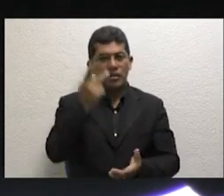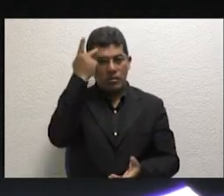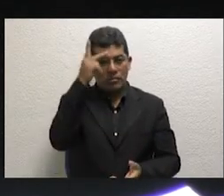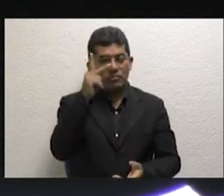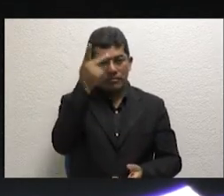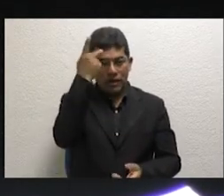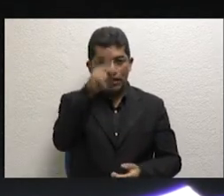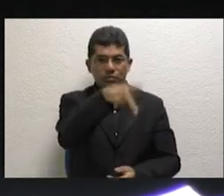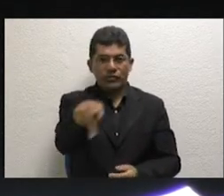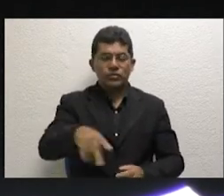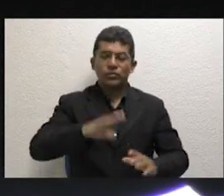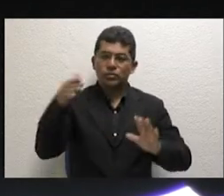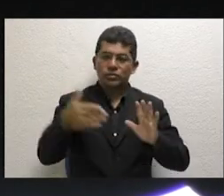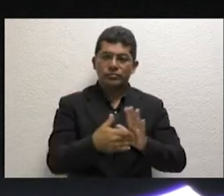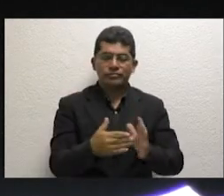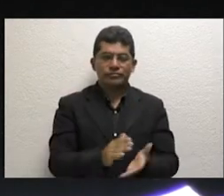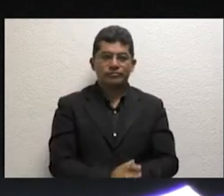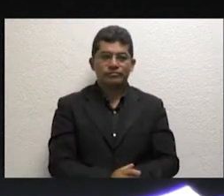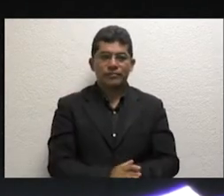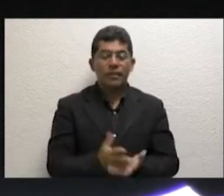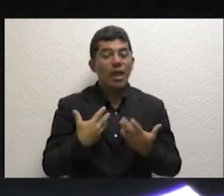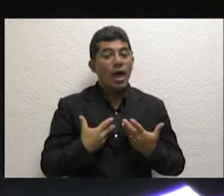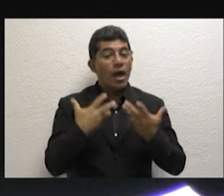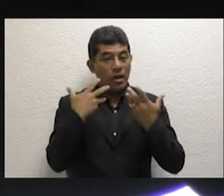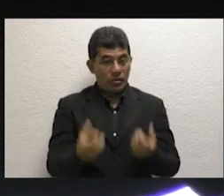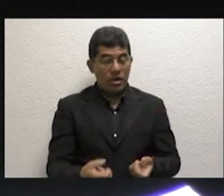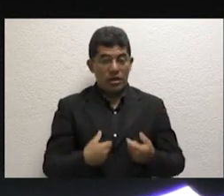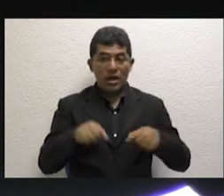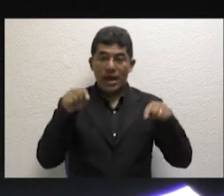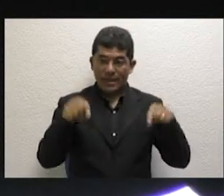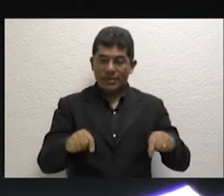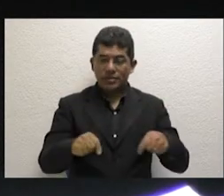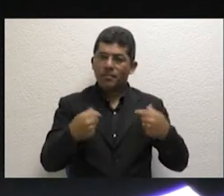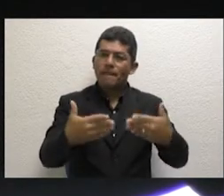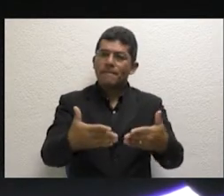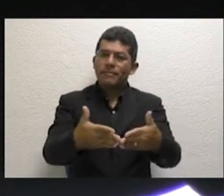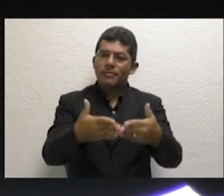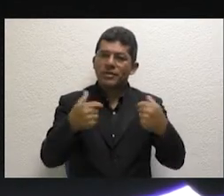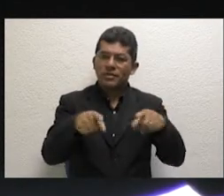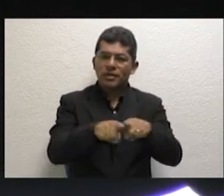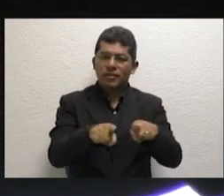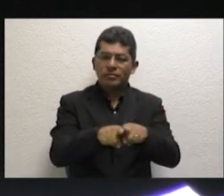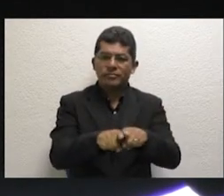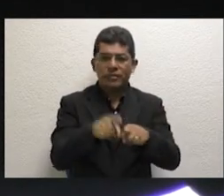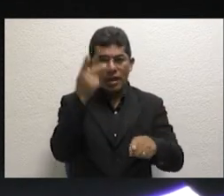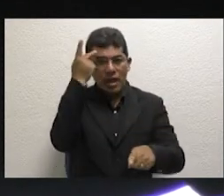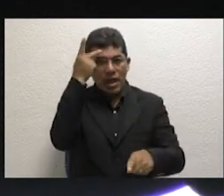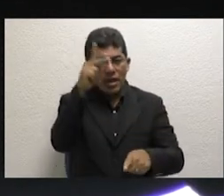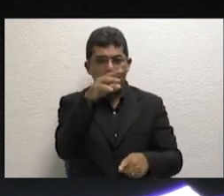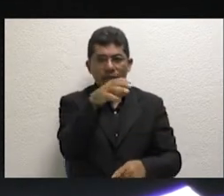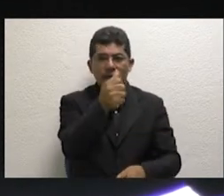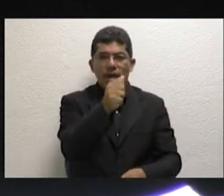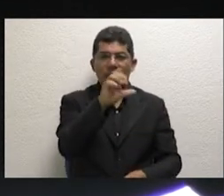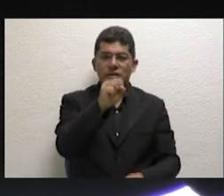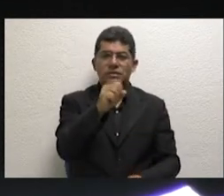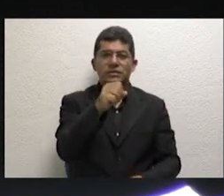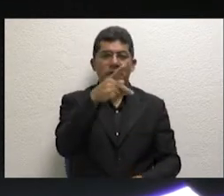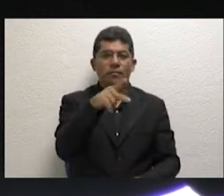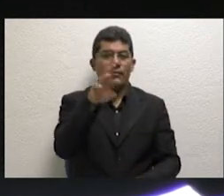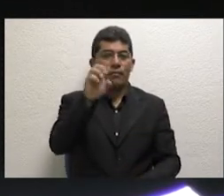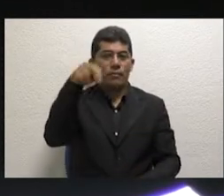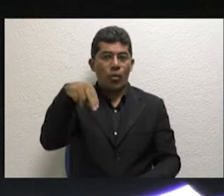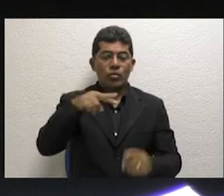professores e aqui eu quero fazer um apelo a Aspron Sindical